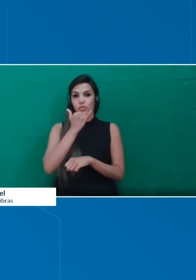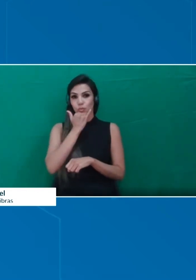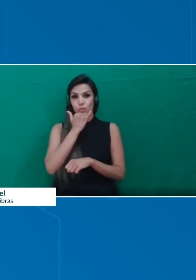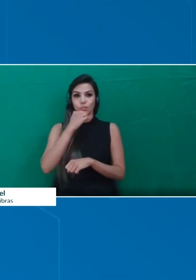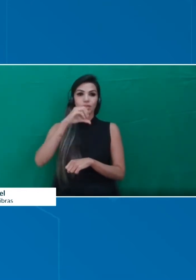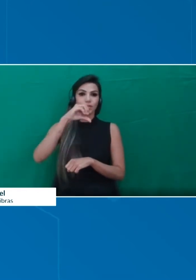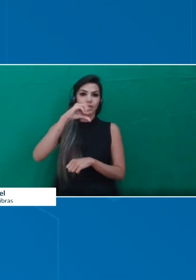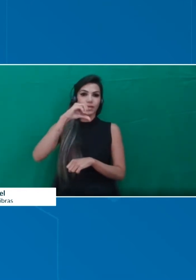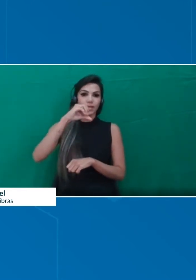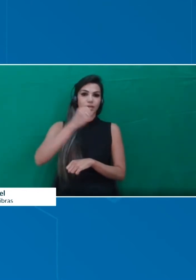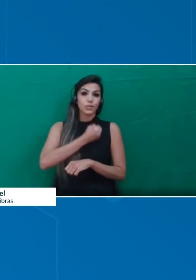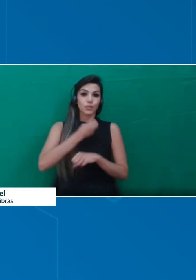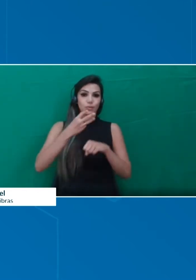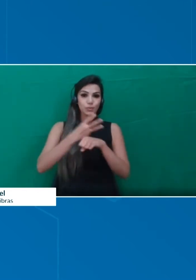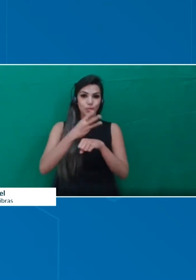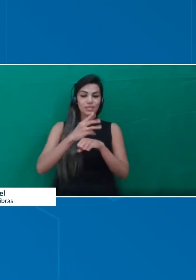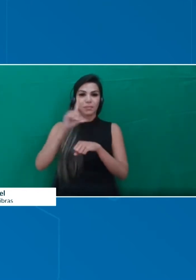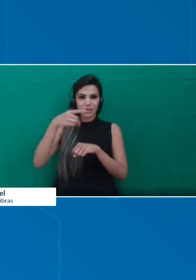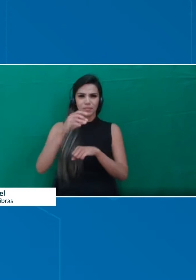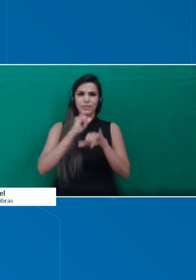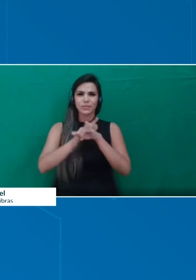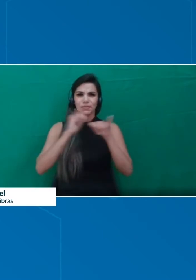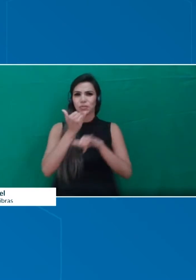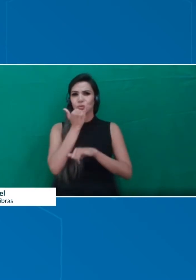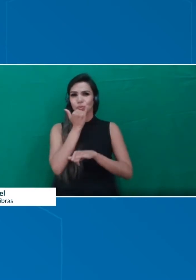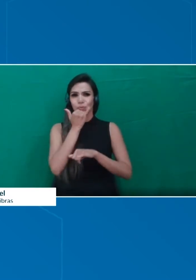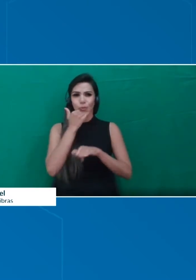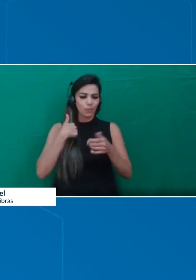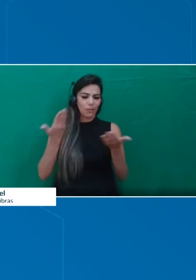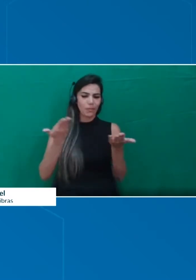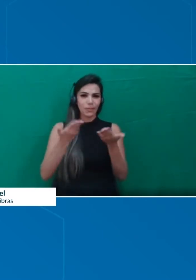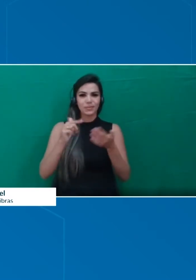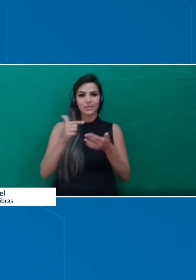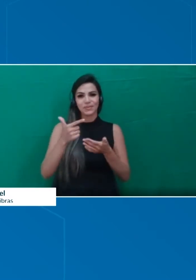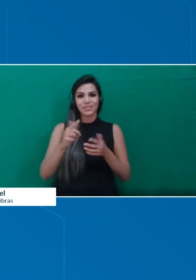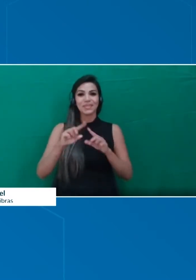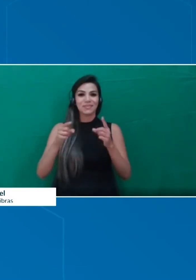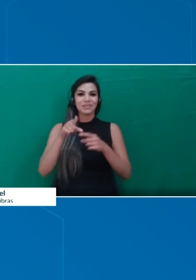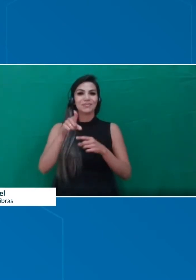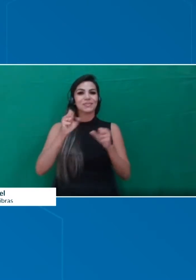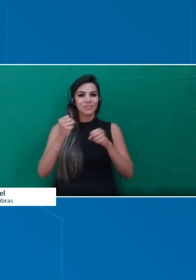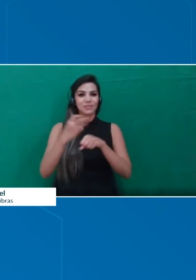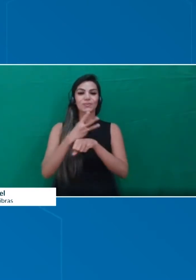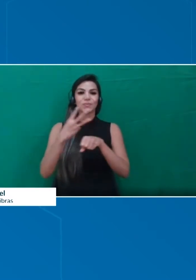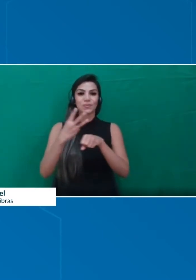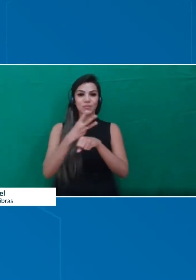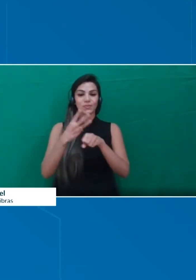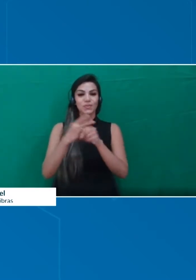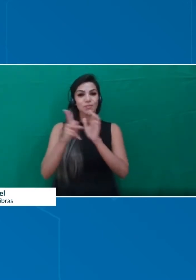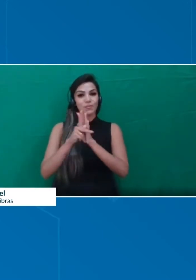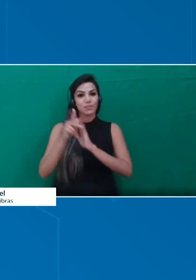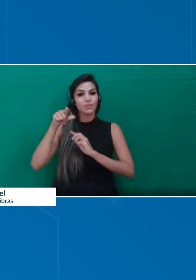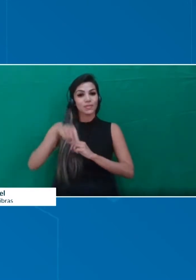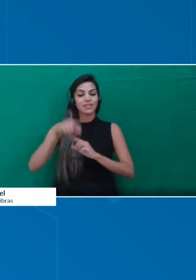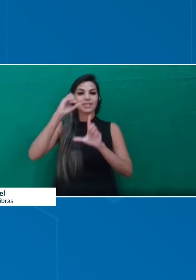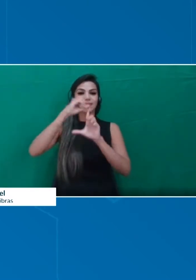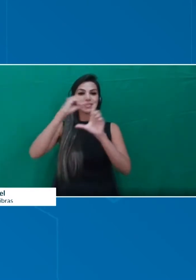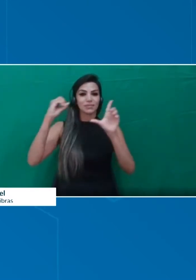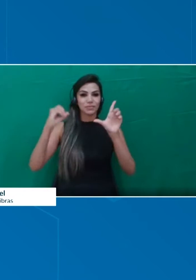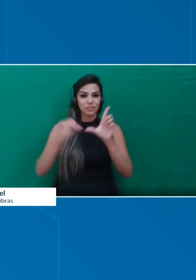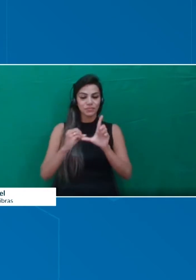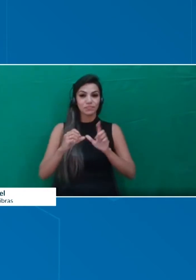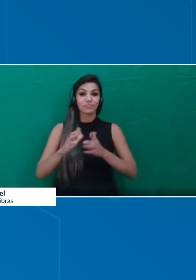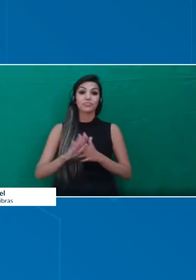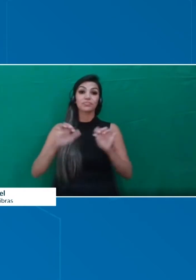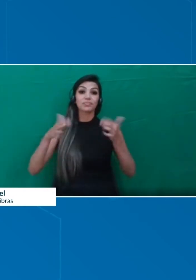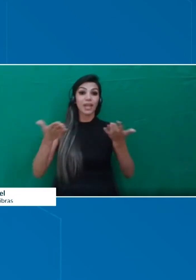o número do WhatsApp, já eu passo aqui, tô sem ele aqui agora. Mas você pode mandar pelo WhatsApp da TV UFG. E para começar a